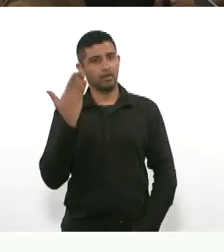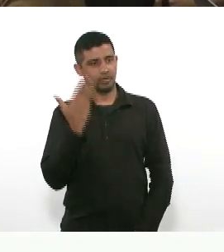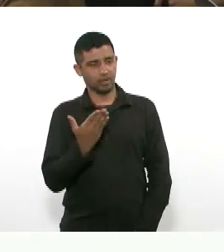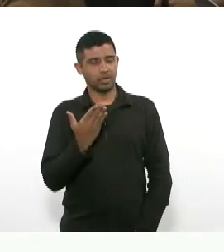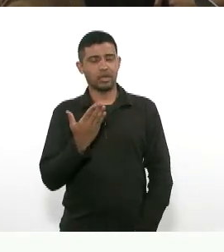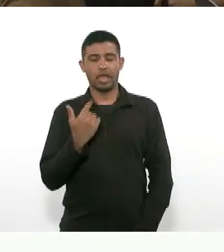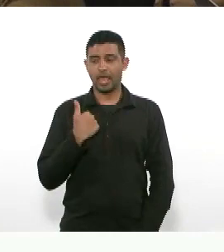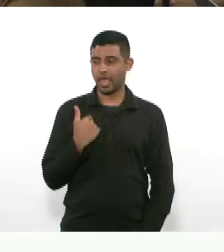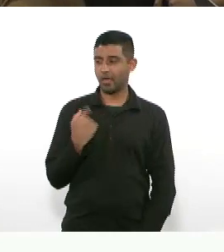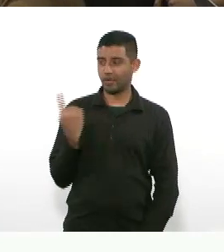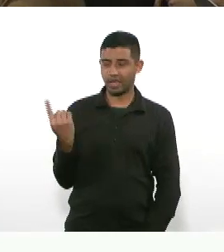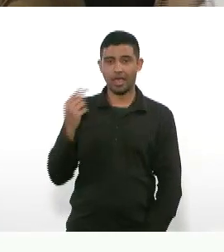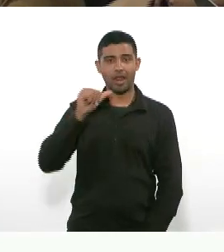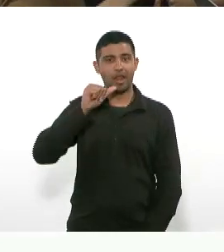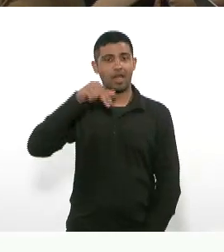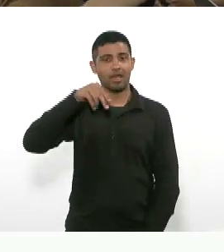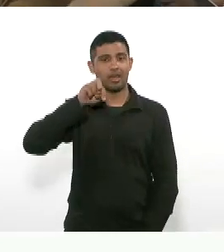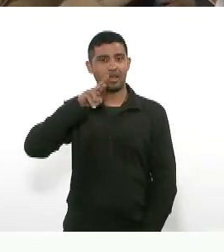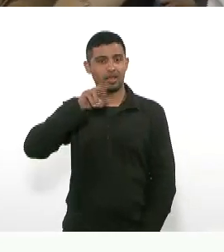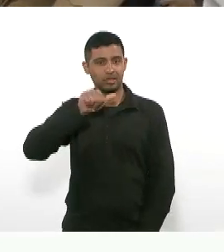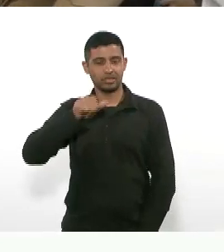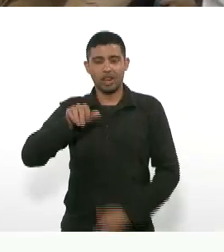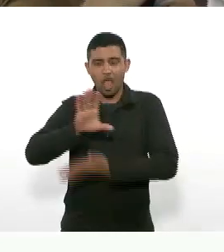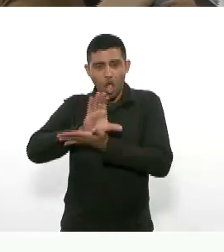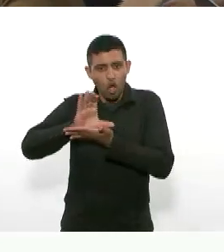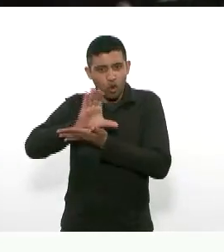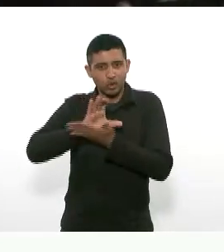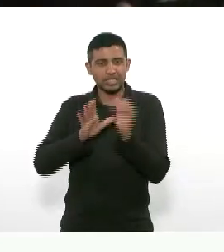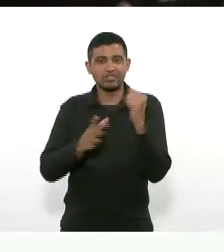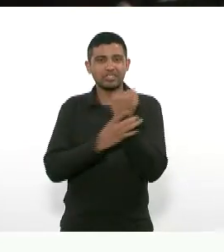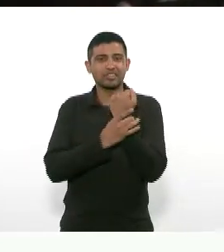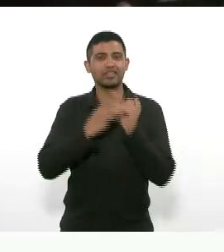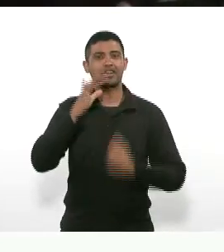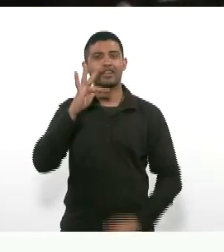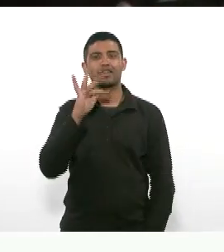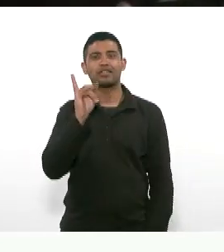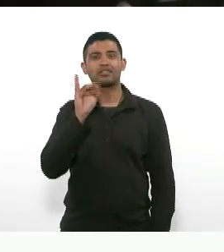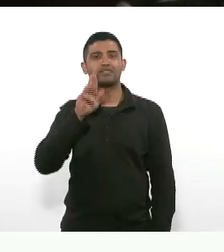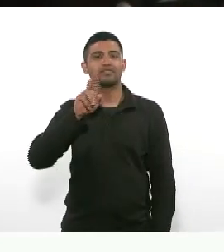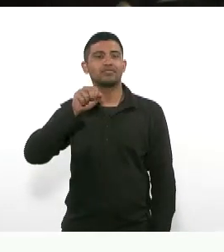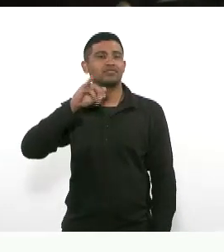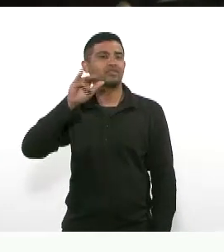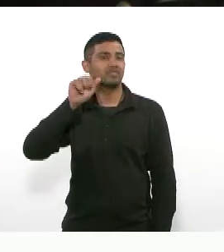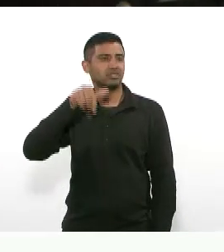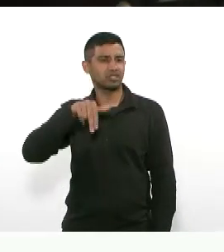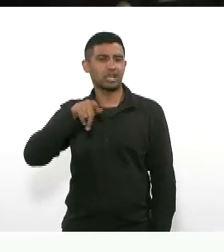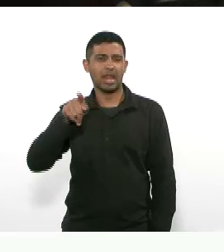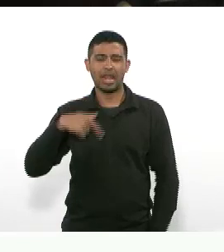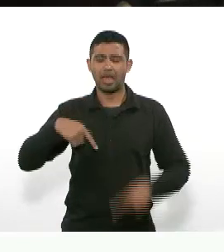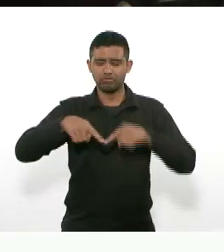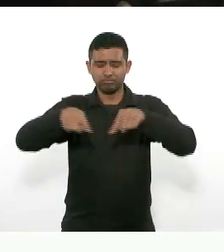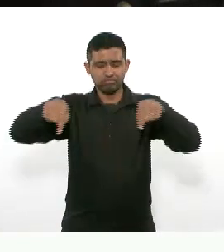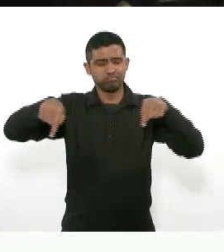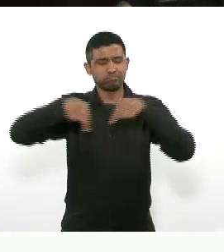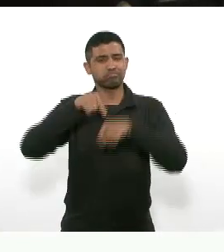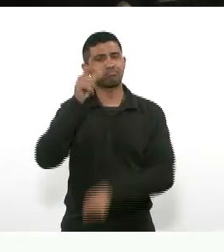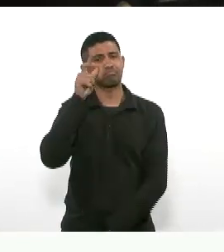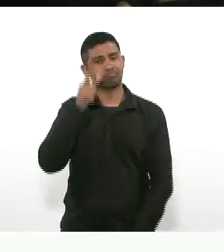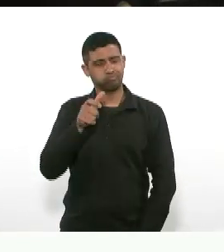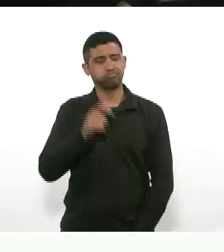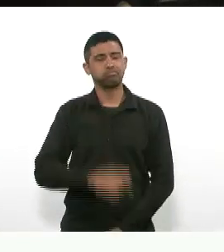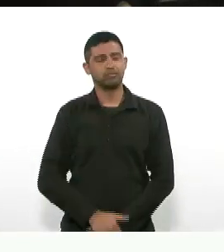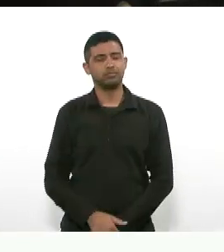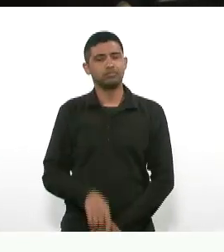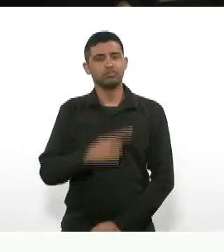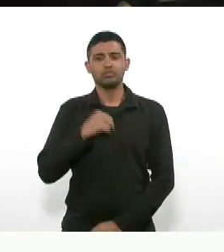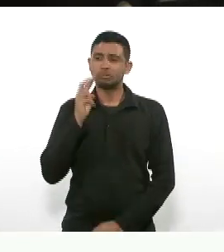eu temos assento no Conselho de Segurança da Firjan, que é um espaço muito interessante em que a gente vê